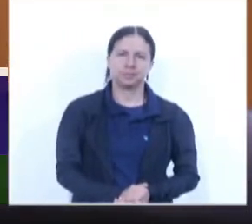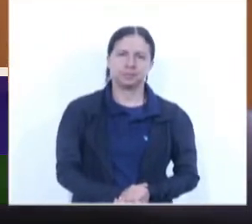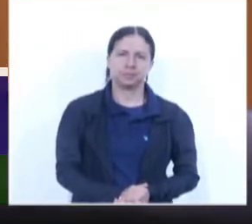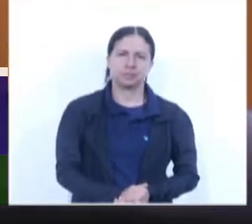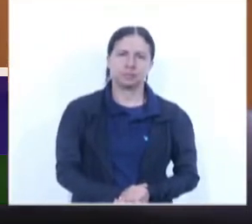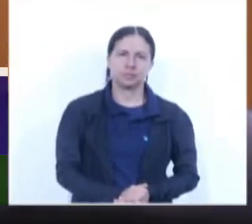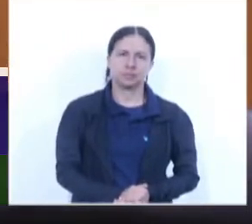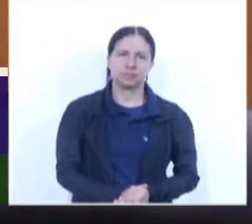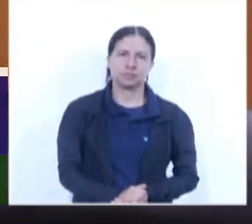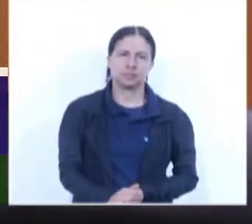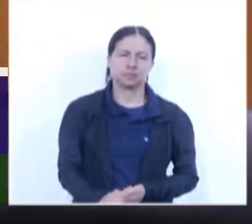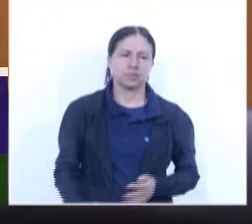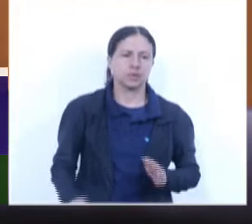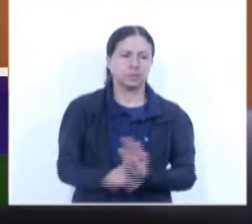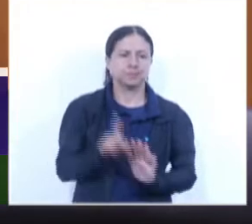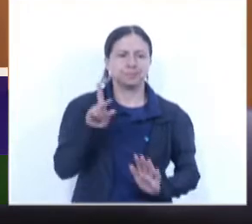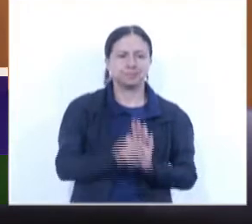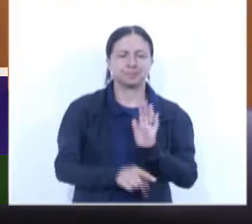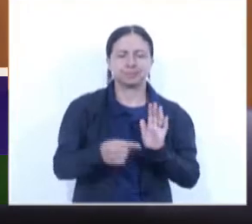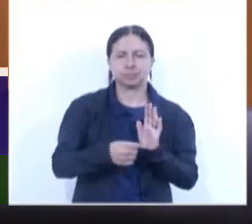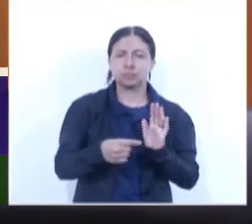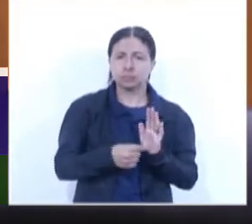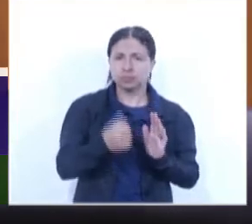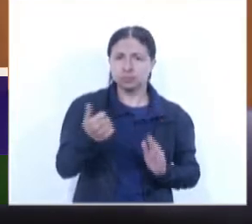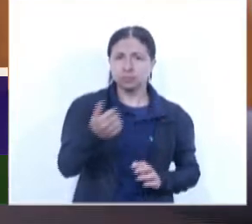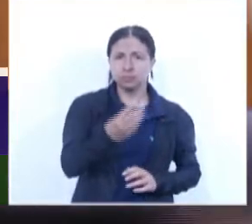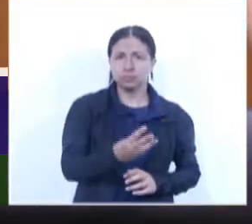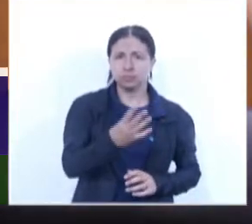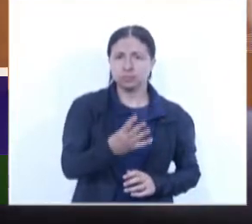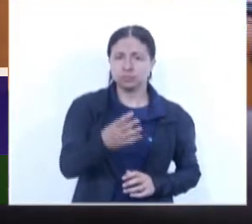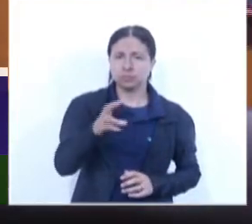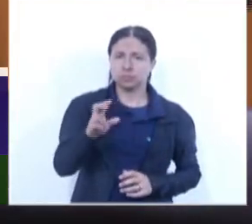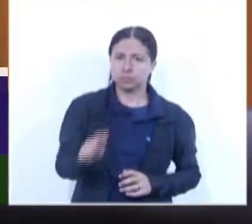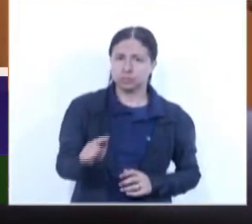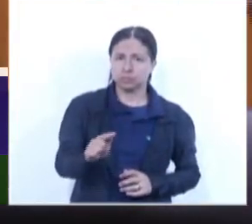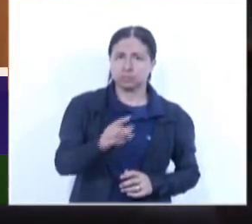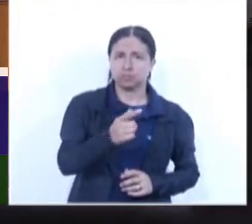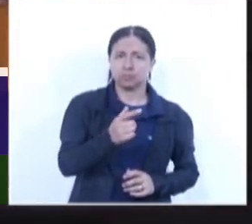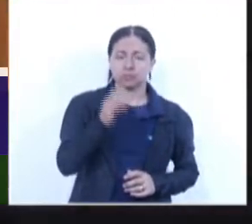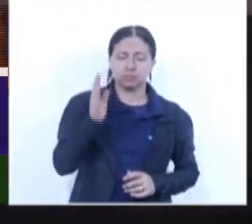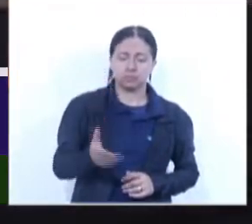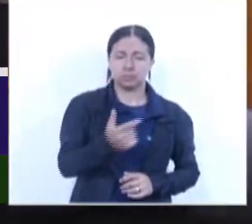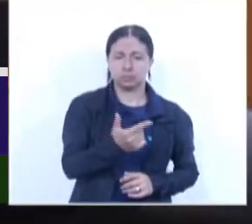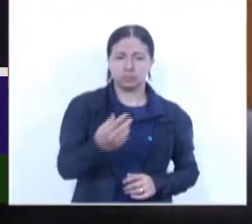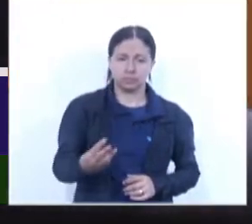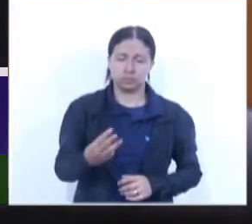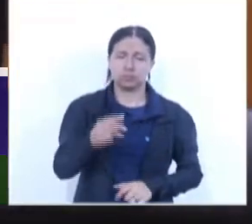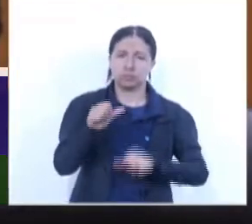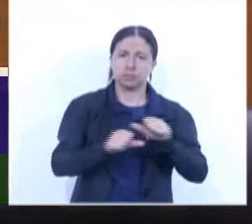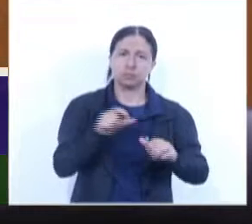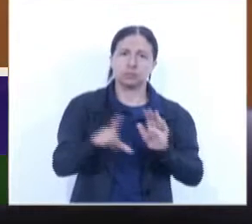projeto de lei ordinária 1347/23 que altera a lei